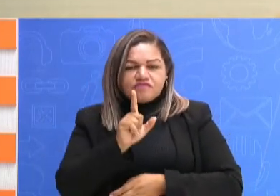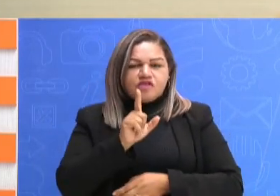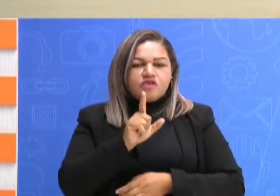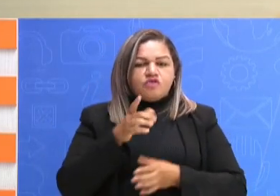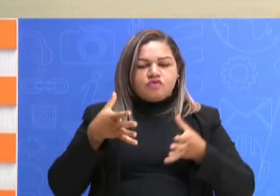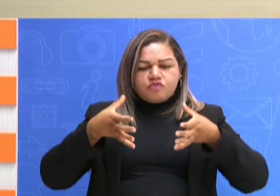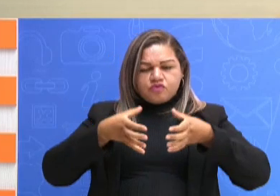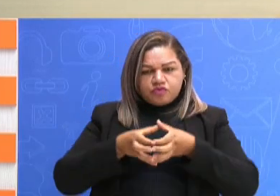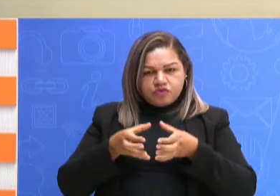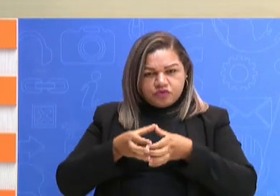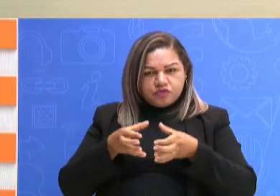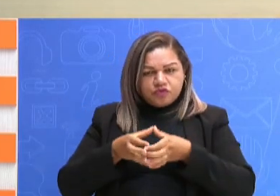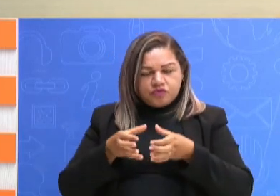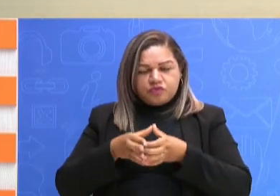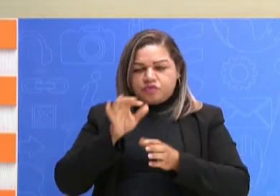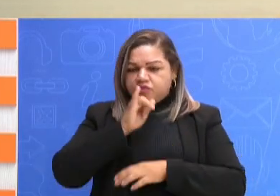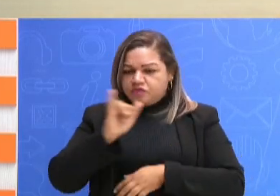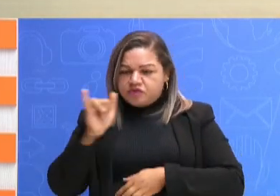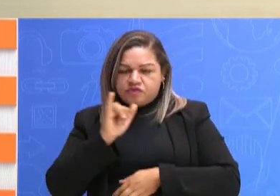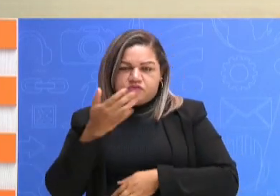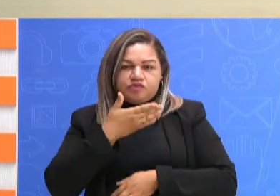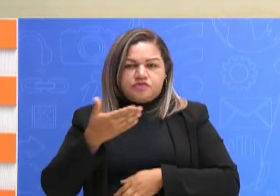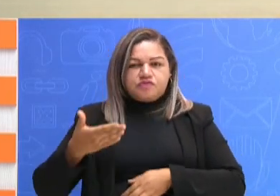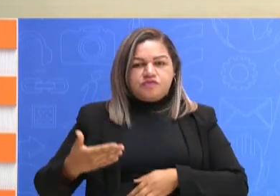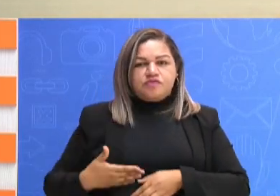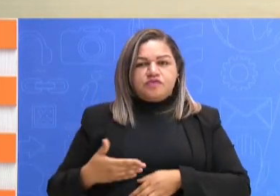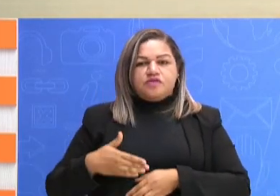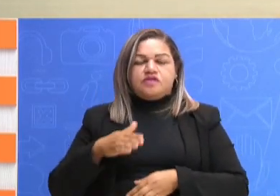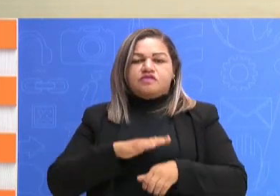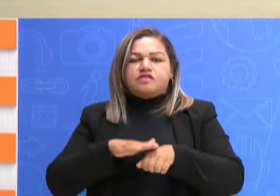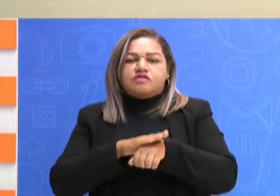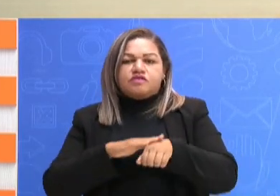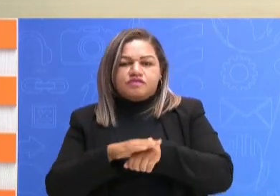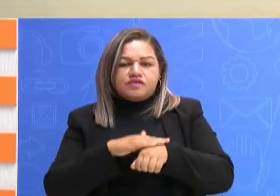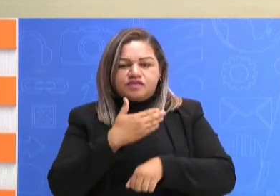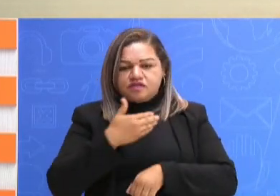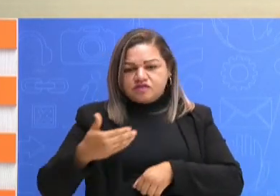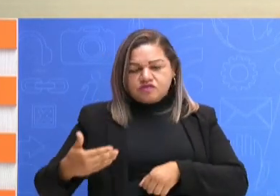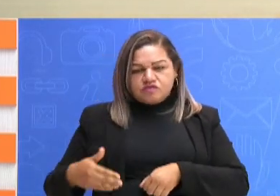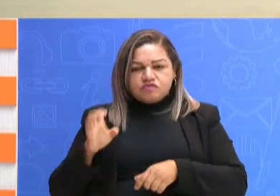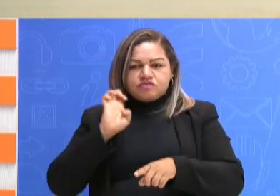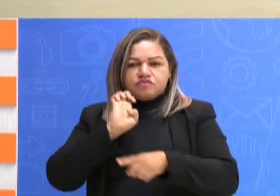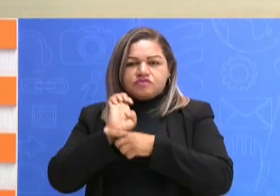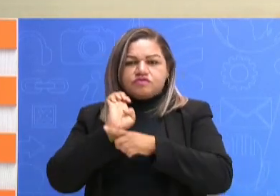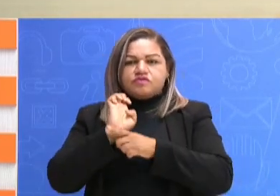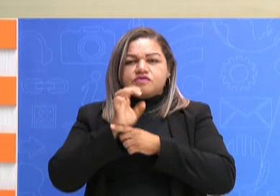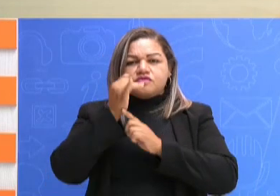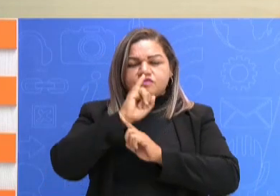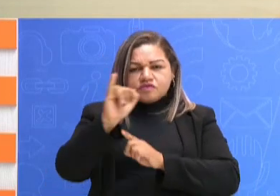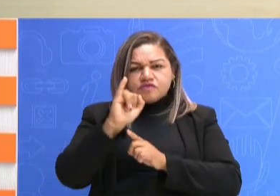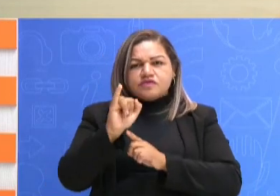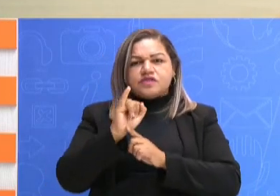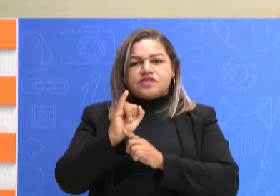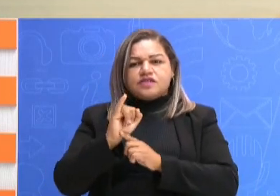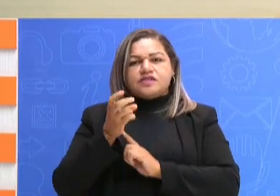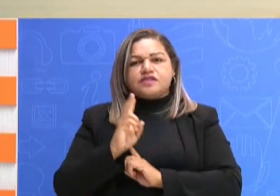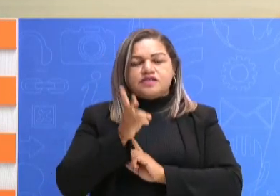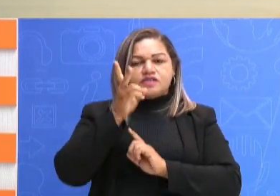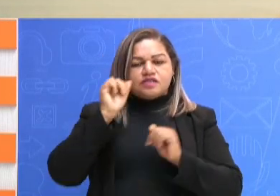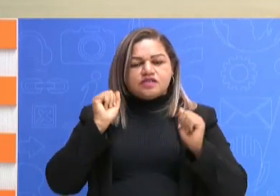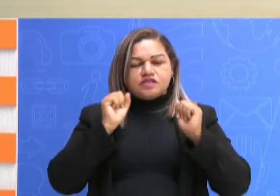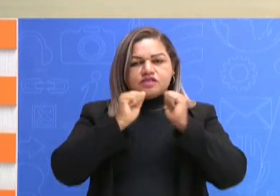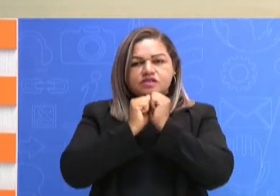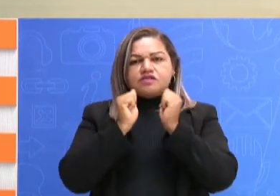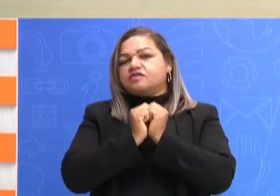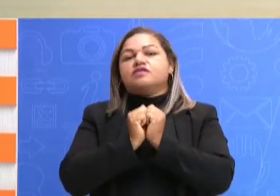fielmente ao que o governador determinar e trilhar. Tenho conversado com o governo do estado e tenho colocado isso sempre à disposição dele, que a gente vai estar